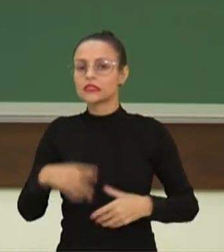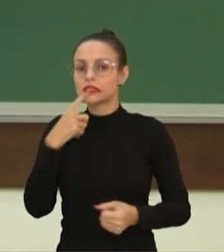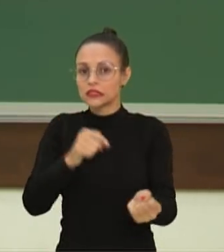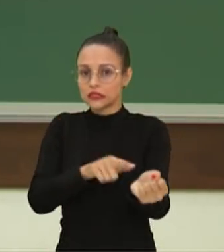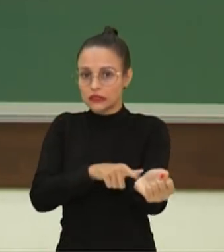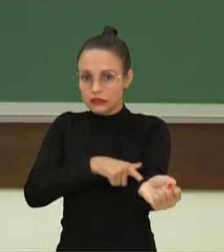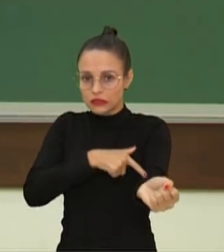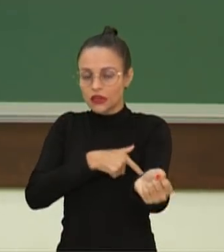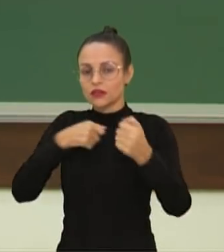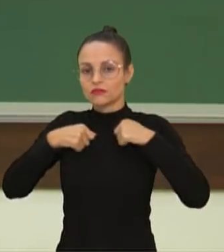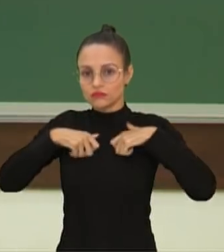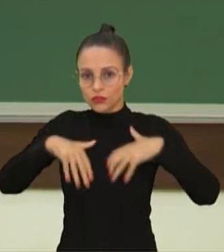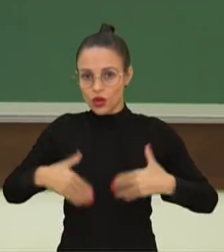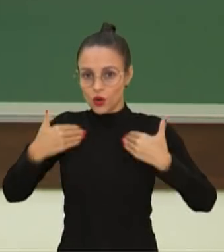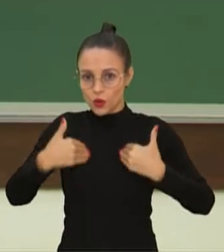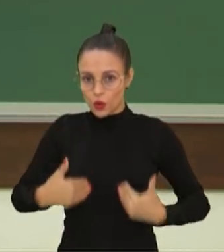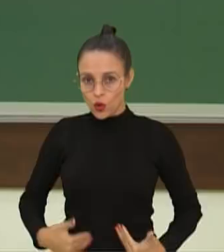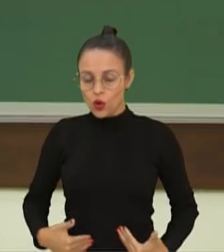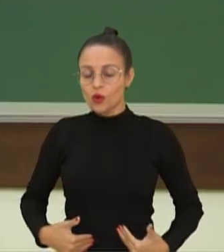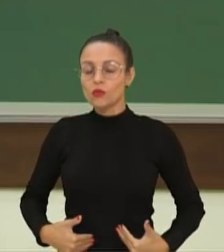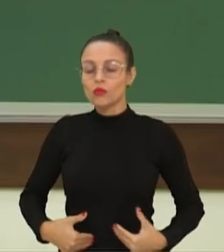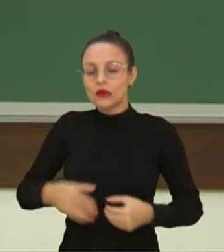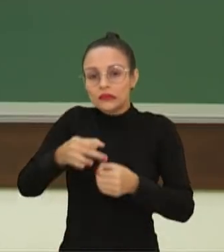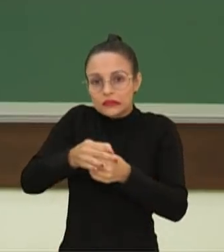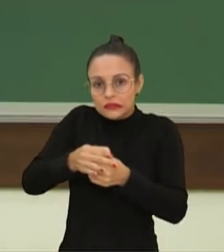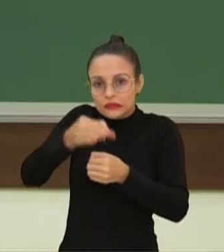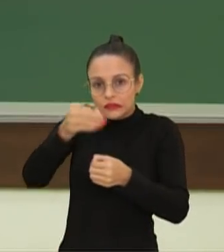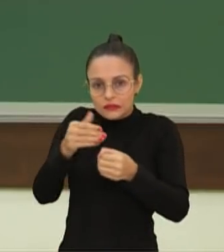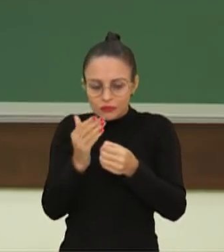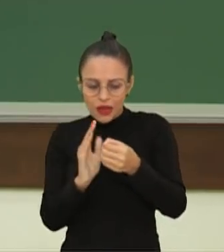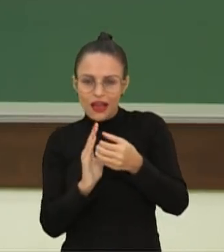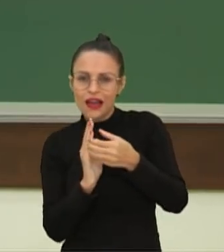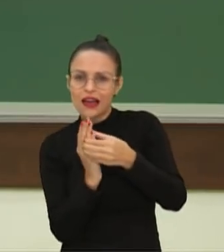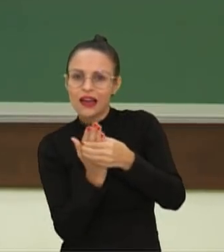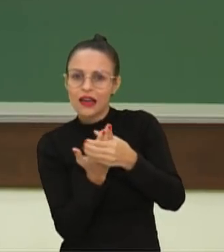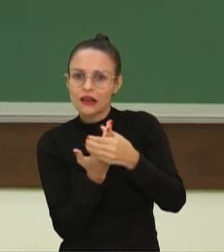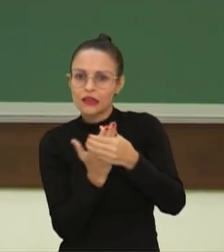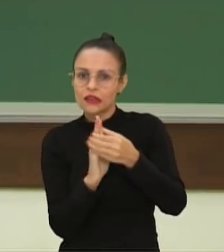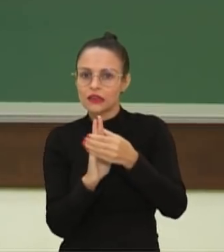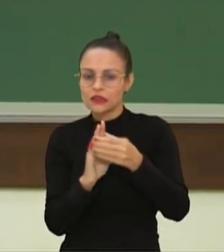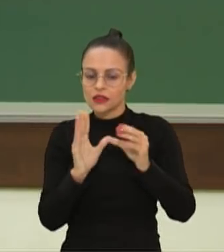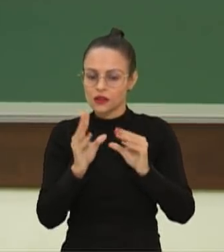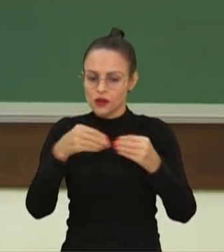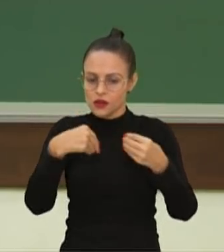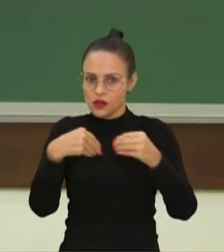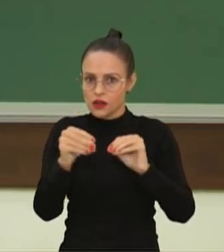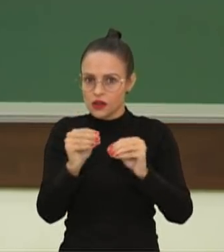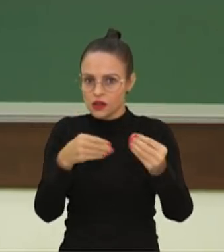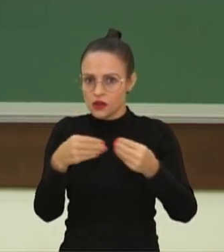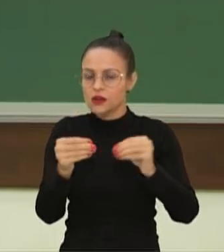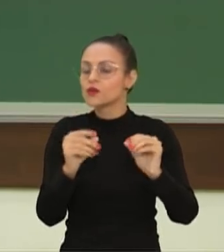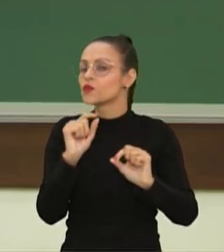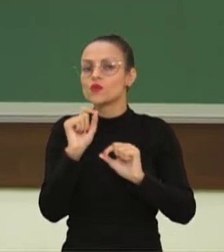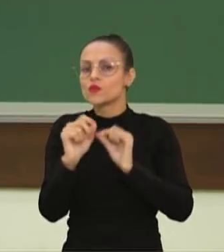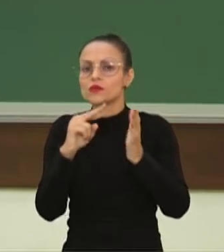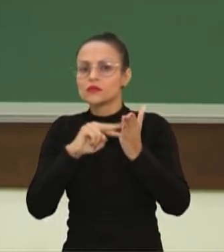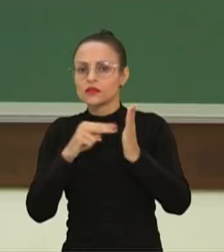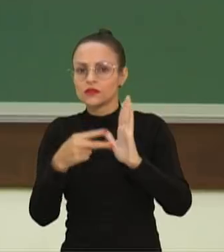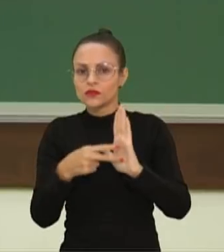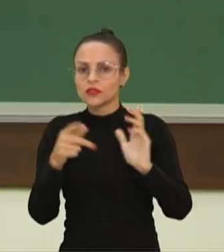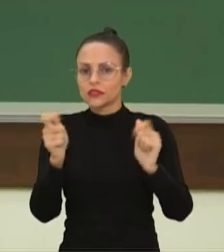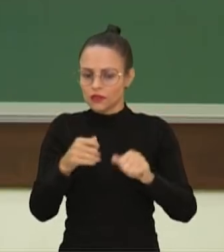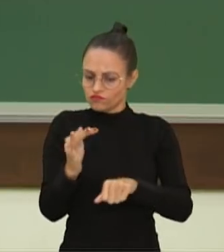nosso organismo. As paredes dos vasos sanguíneos, elas são elásticas. O que isso quer dizer? Quer dizer que elas